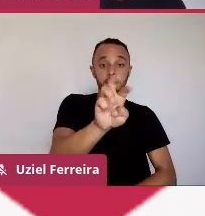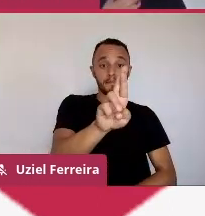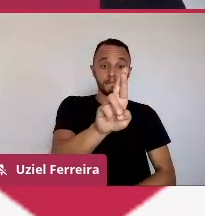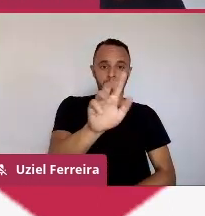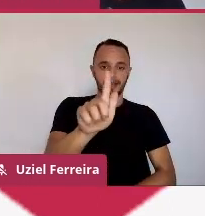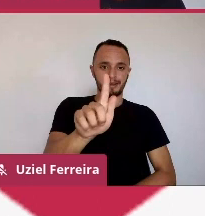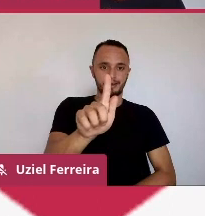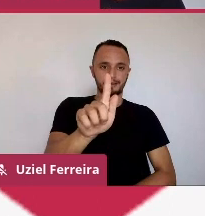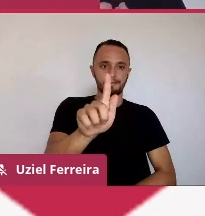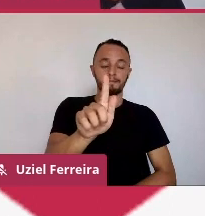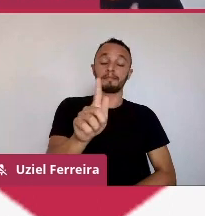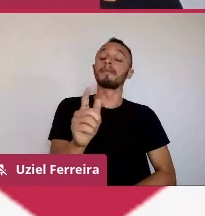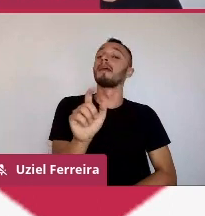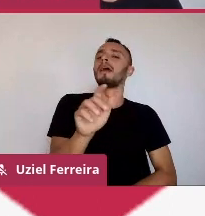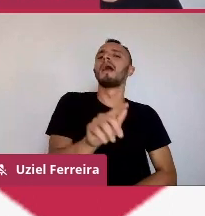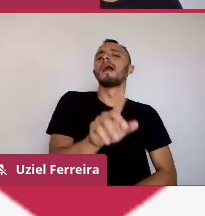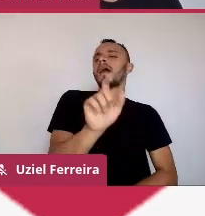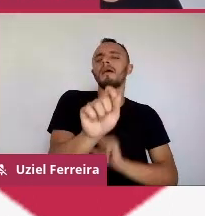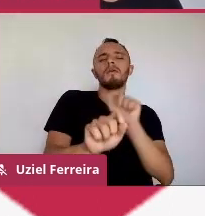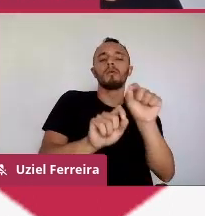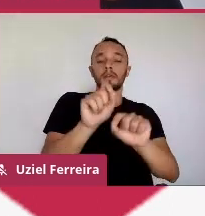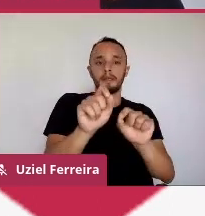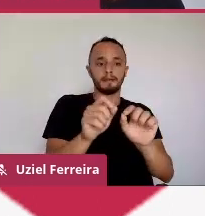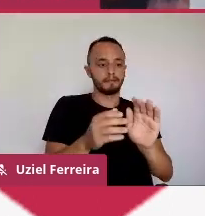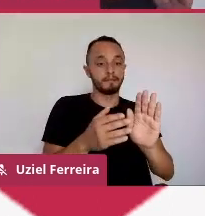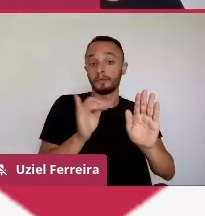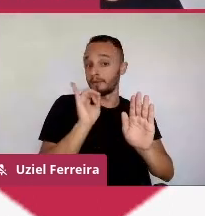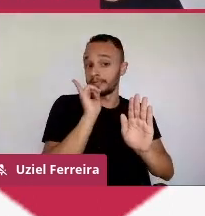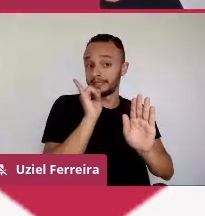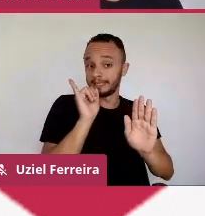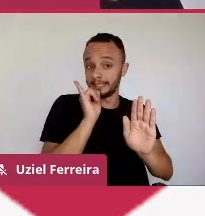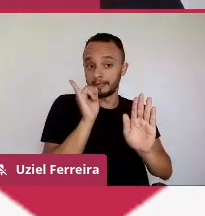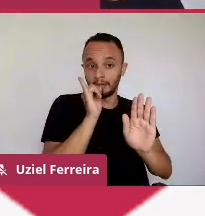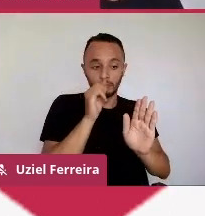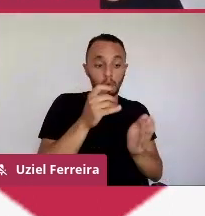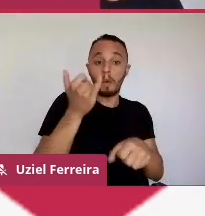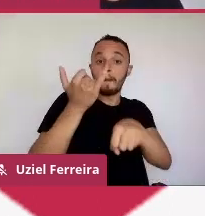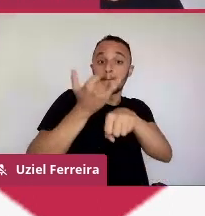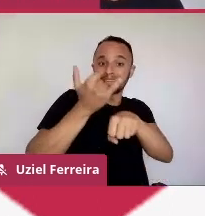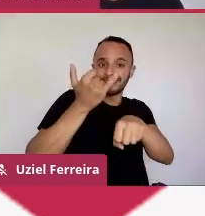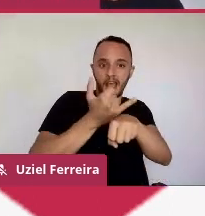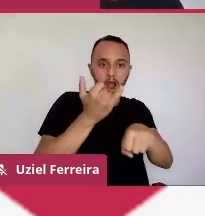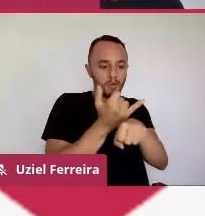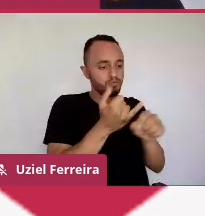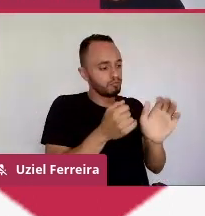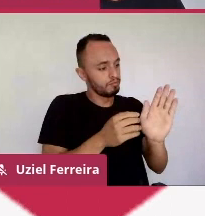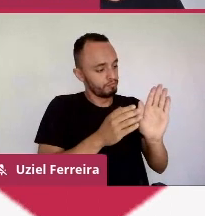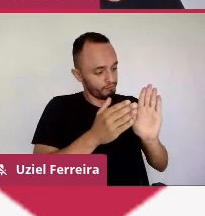nada menos são do que pequenas gravuras em metal. Gravuras em relevo, mas gravuras em metal.